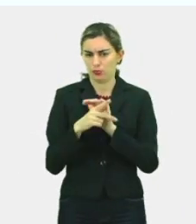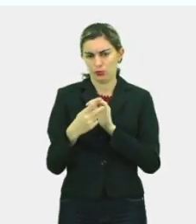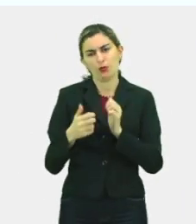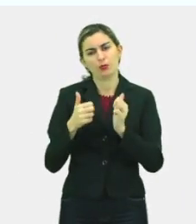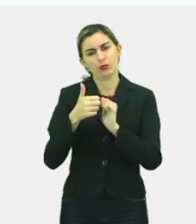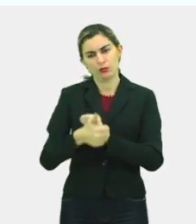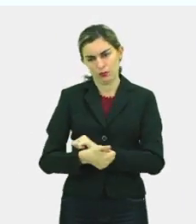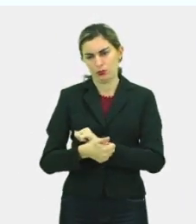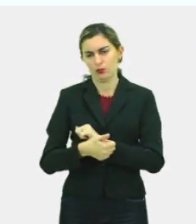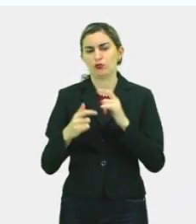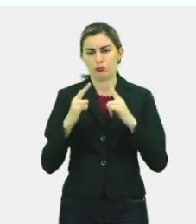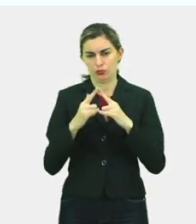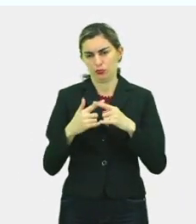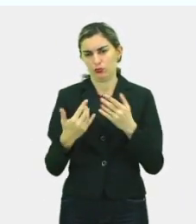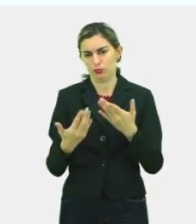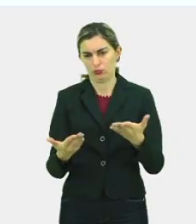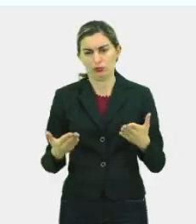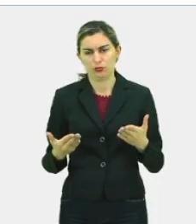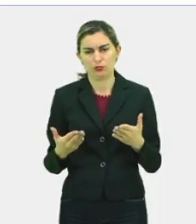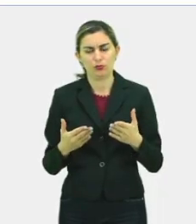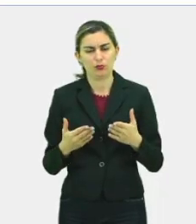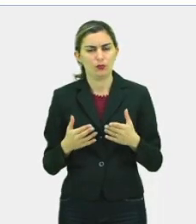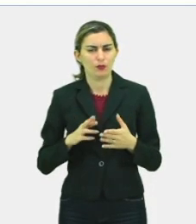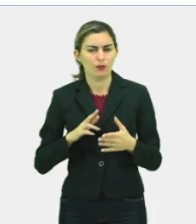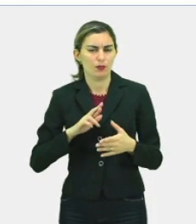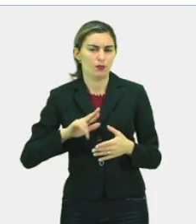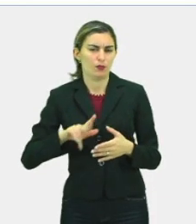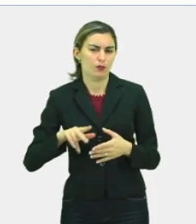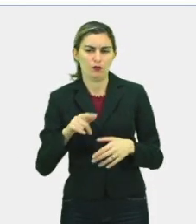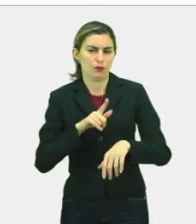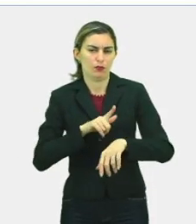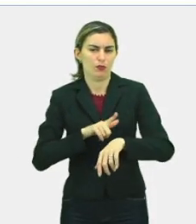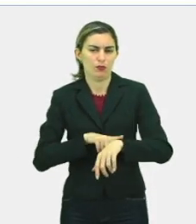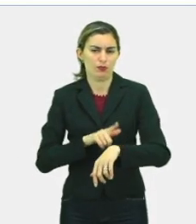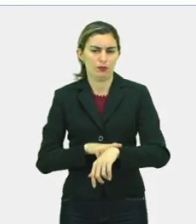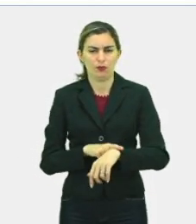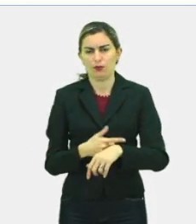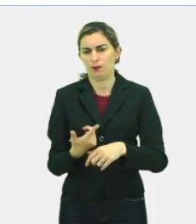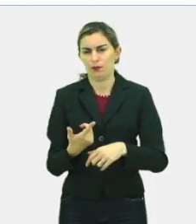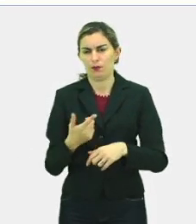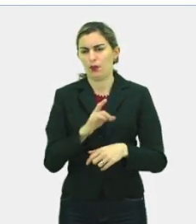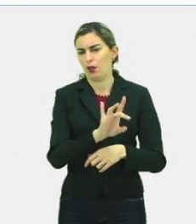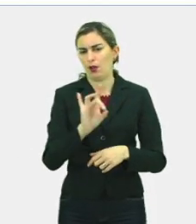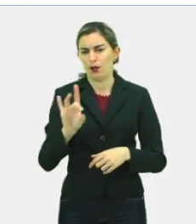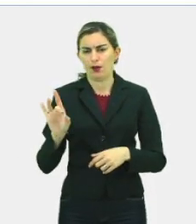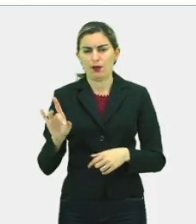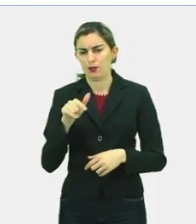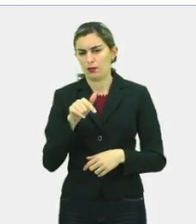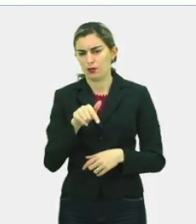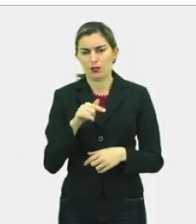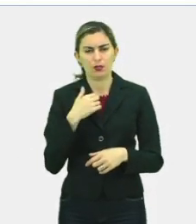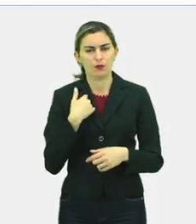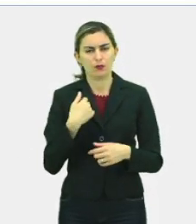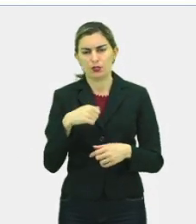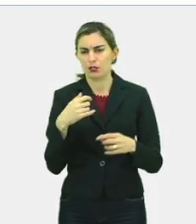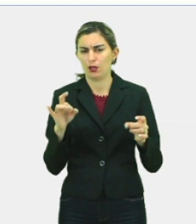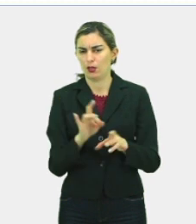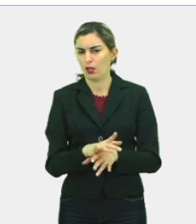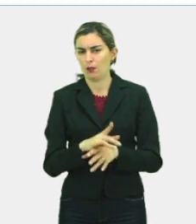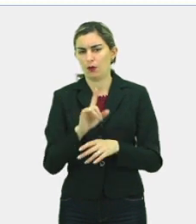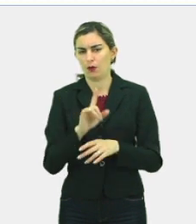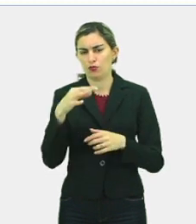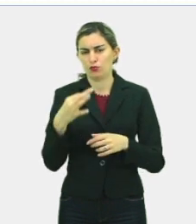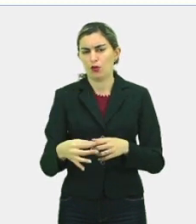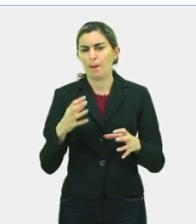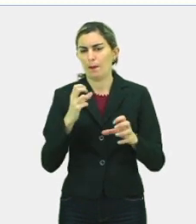formato específico e institucional dele. Não existe um tempo pré-determinado para cada set. O que vai terminar o